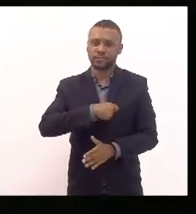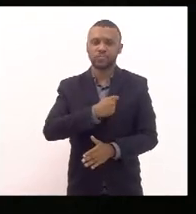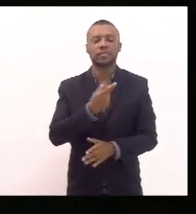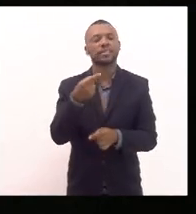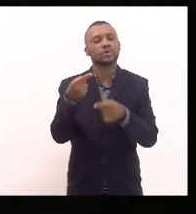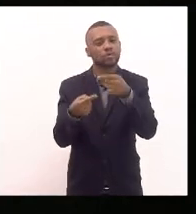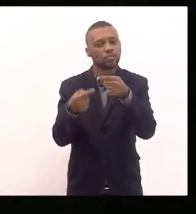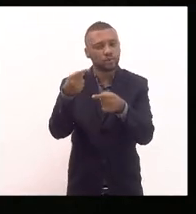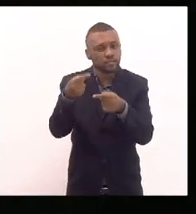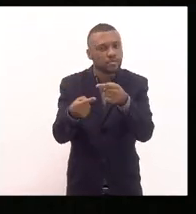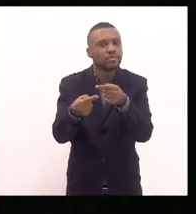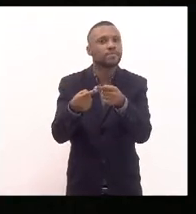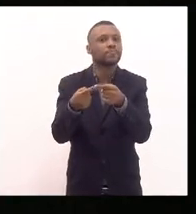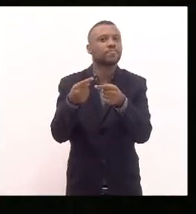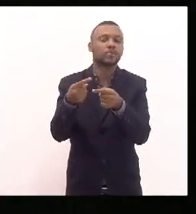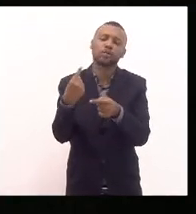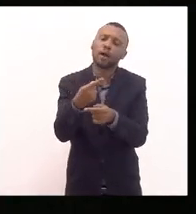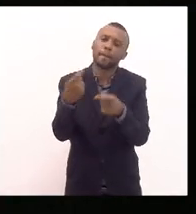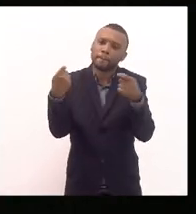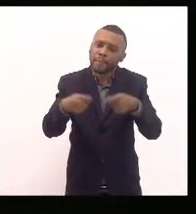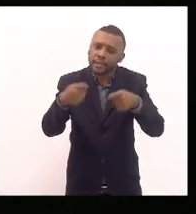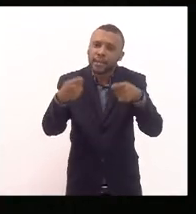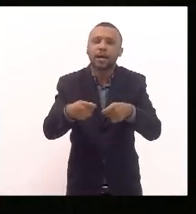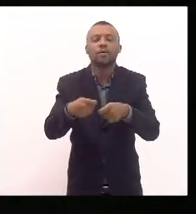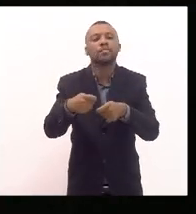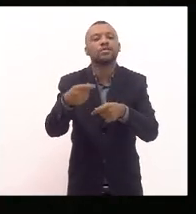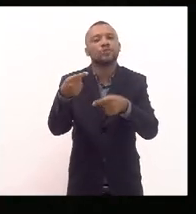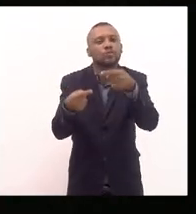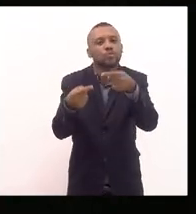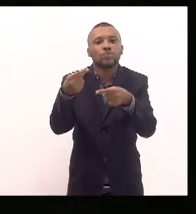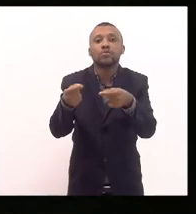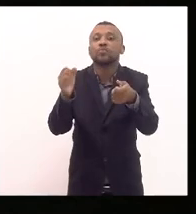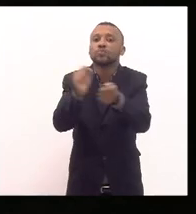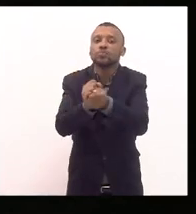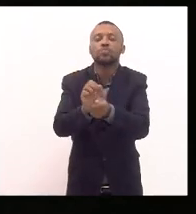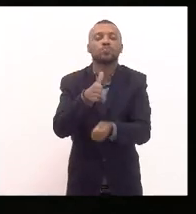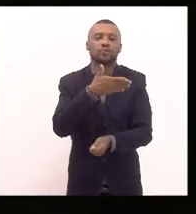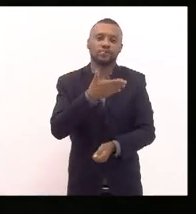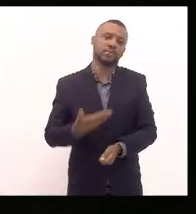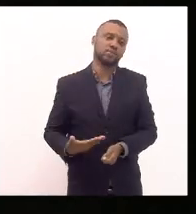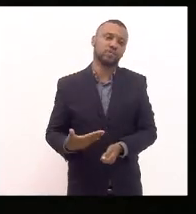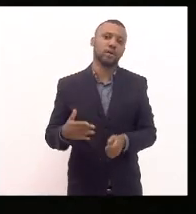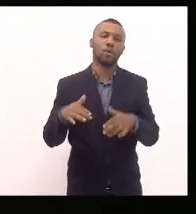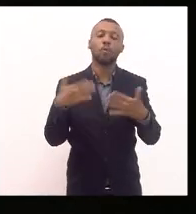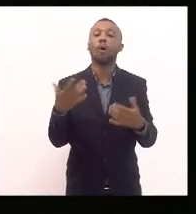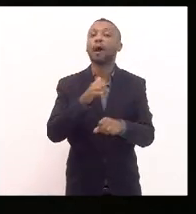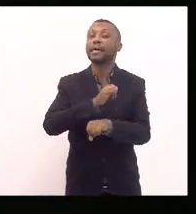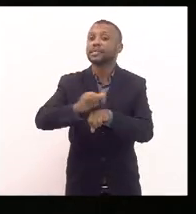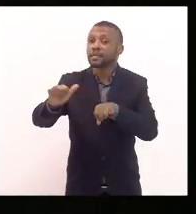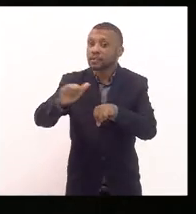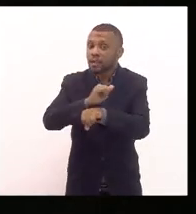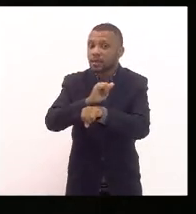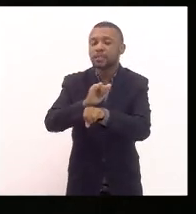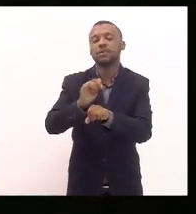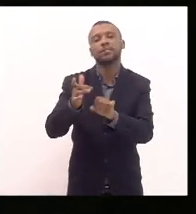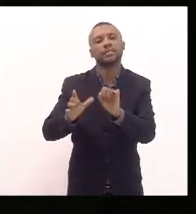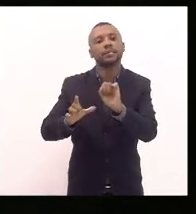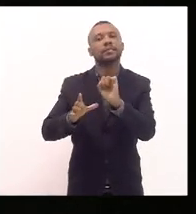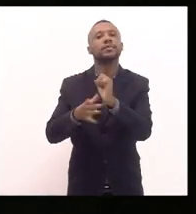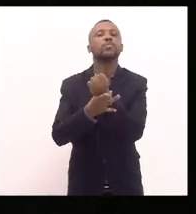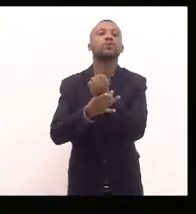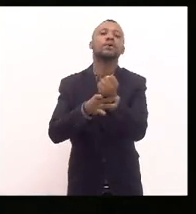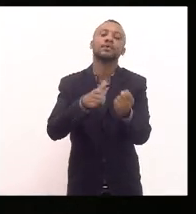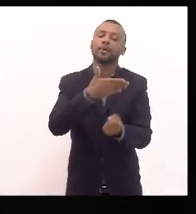discutir isso nós precisávamos estar discutindo com o governador Qual é a estratégia de Segurança Pública